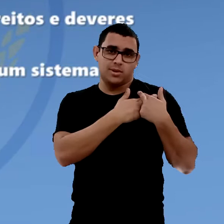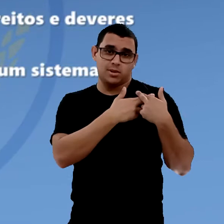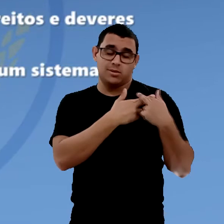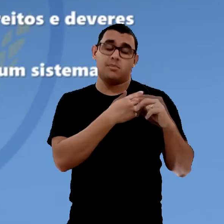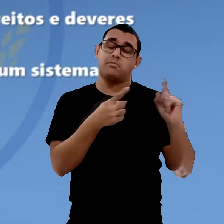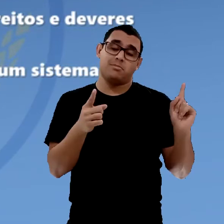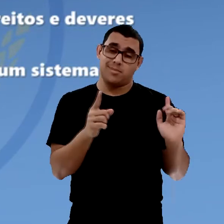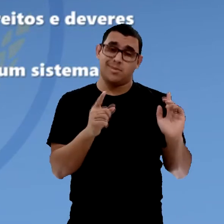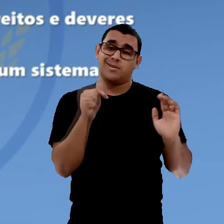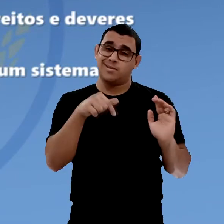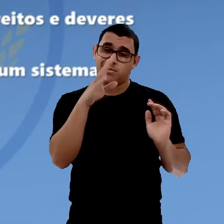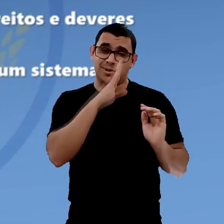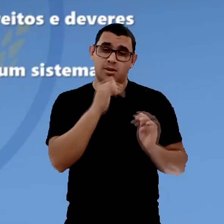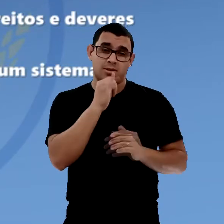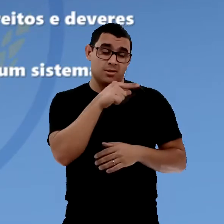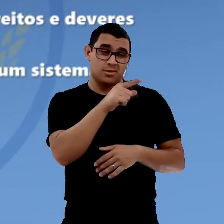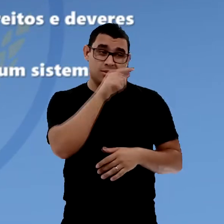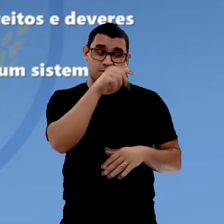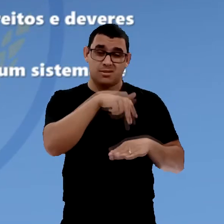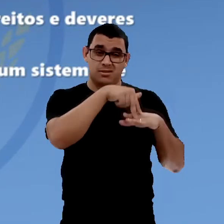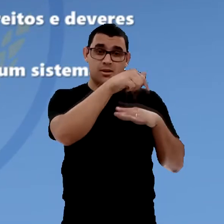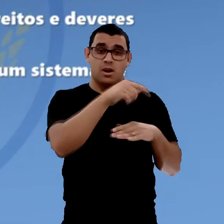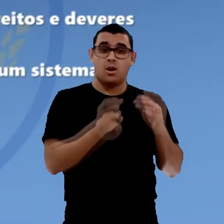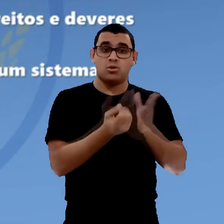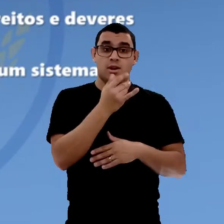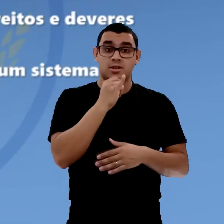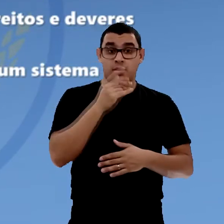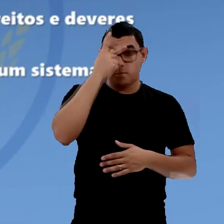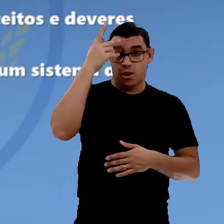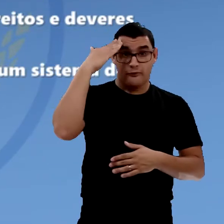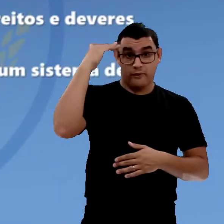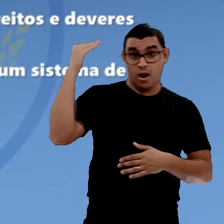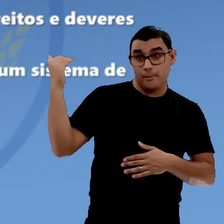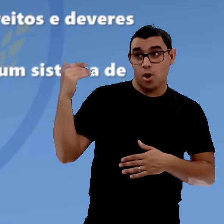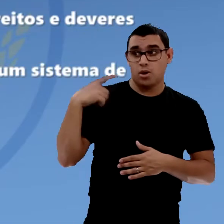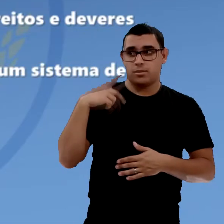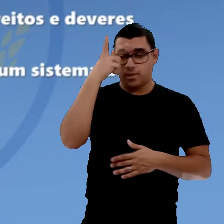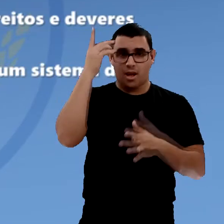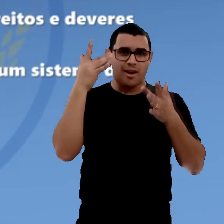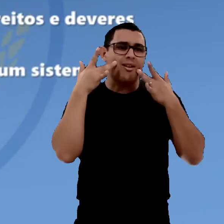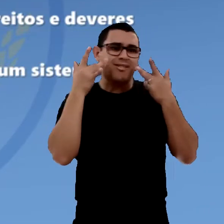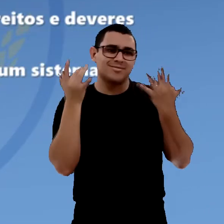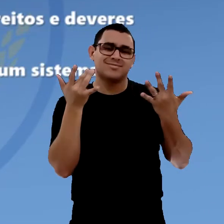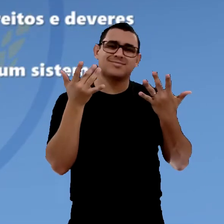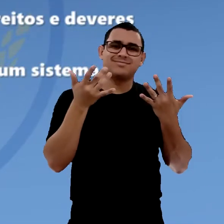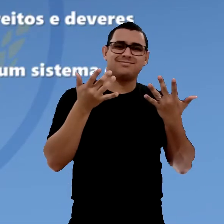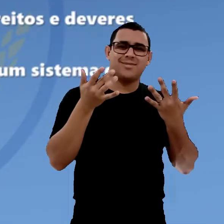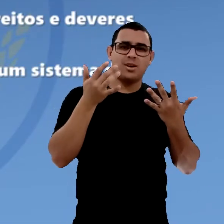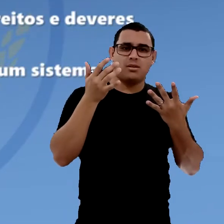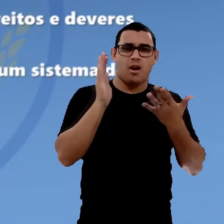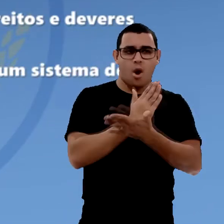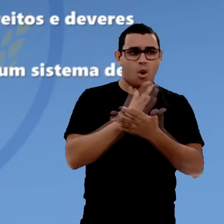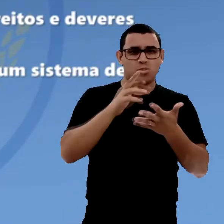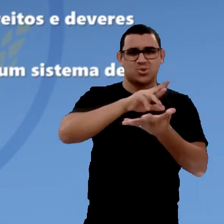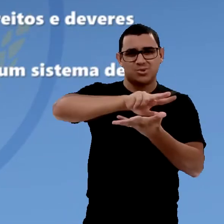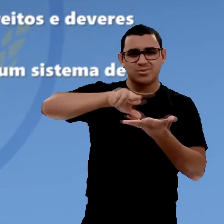conquista como uma celebridade, como uma pessoa que é famosa, um artista, e a partir daí ele tem